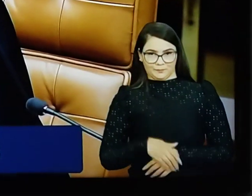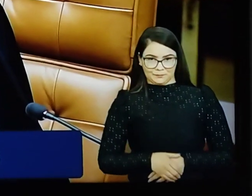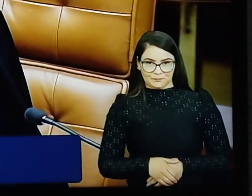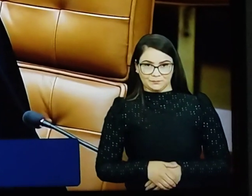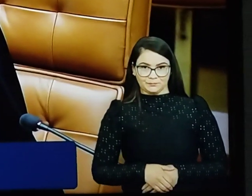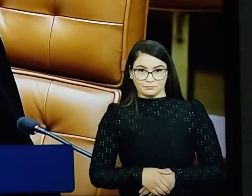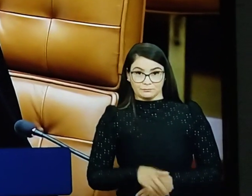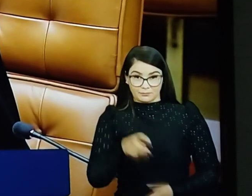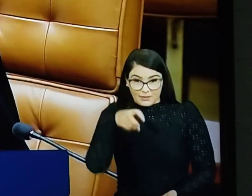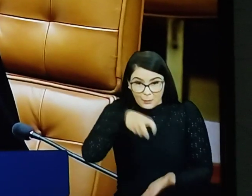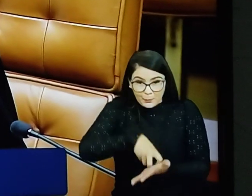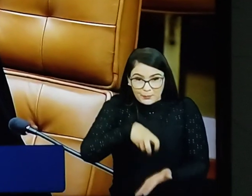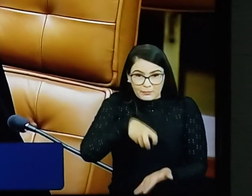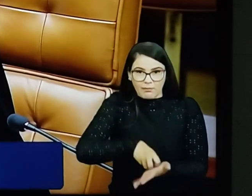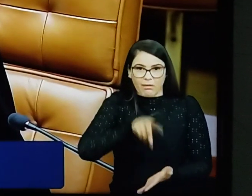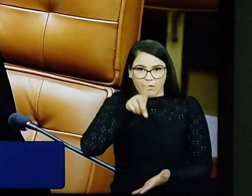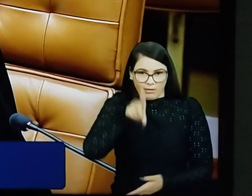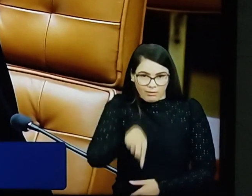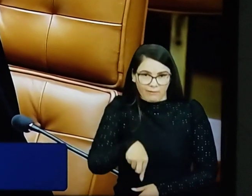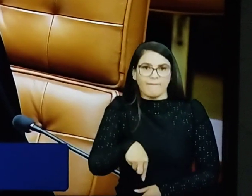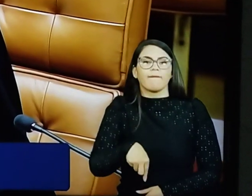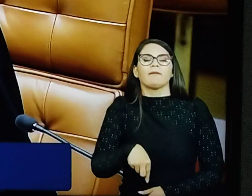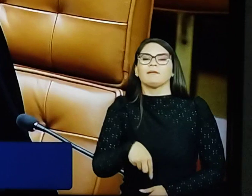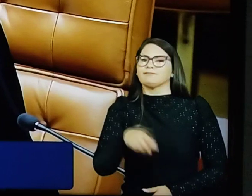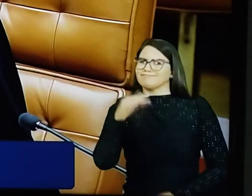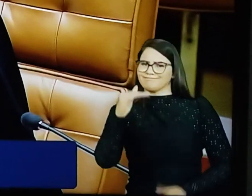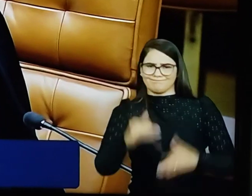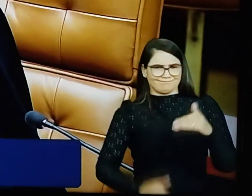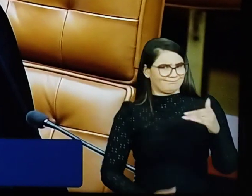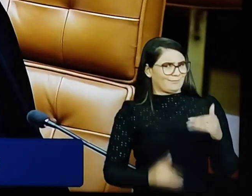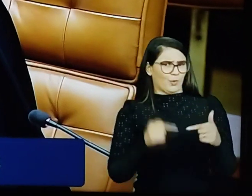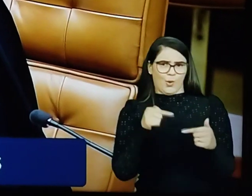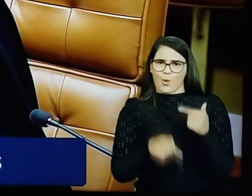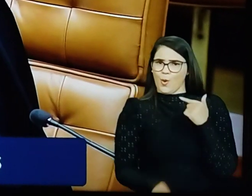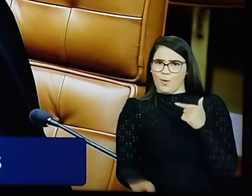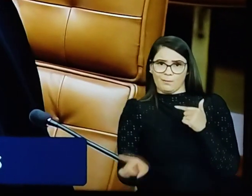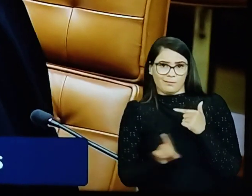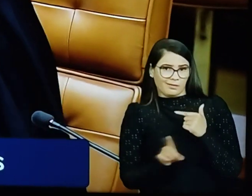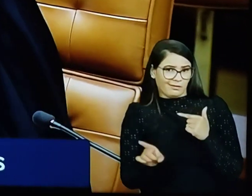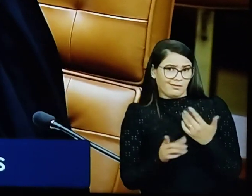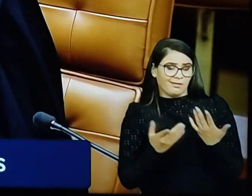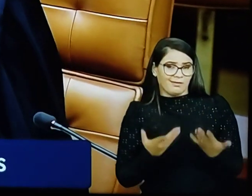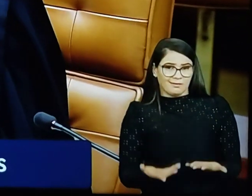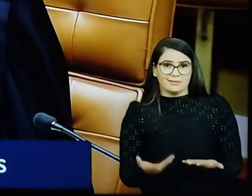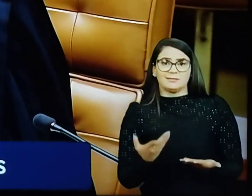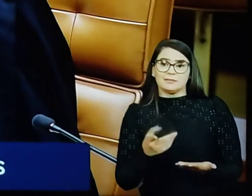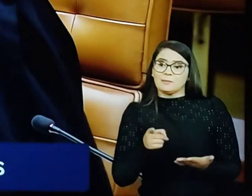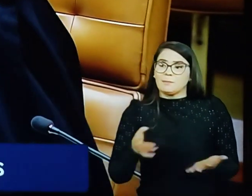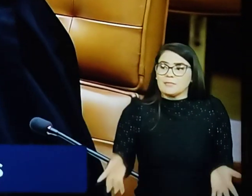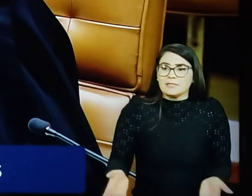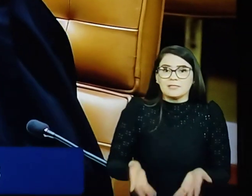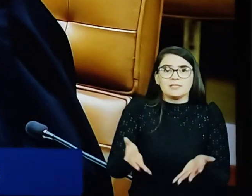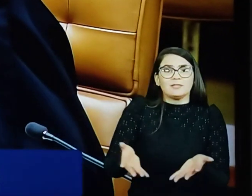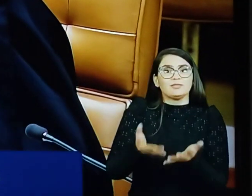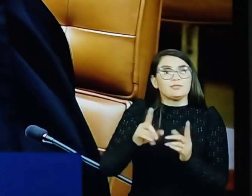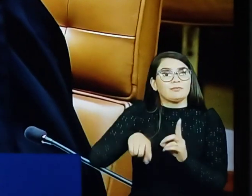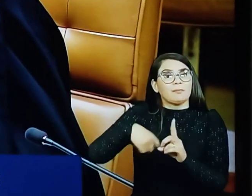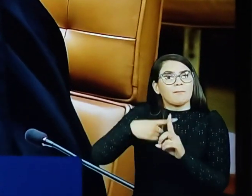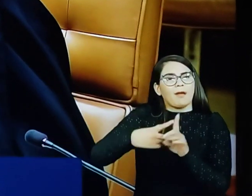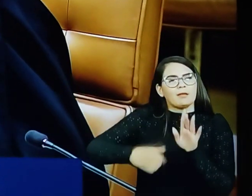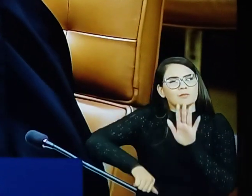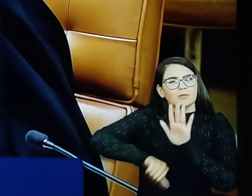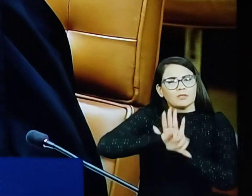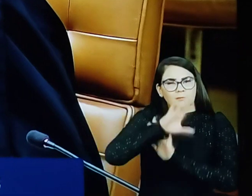da punição ser extremamente desproporcional, isso incentiva a